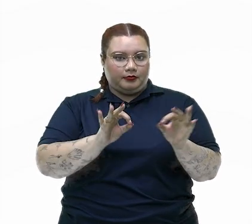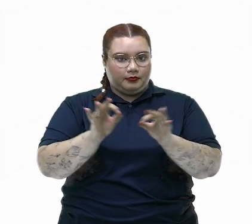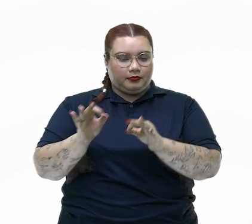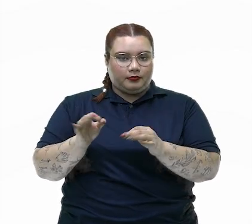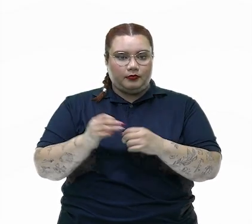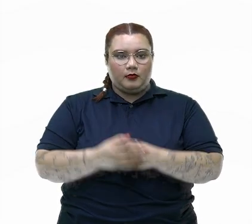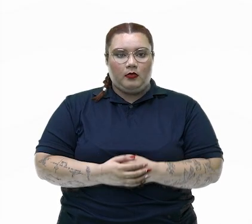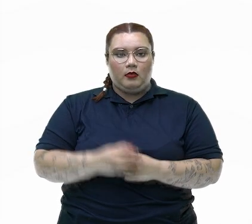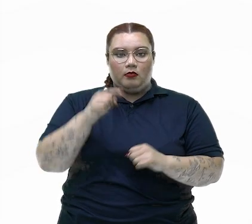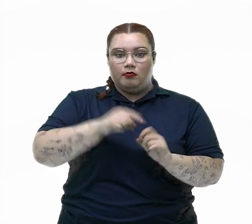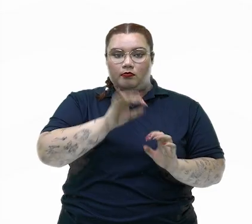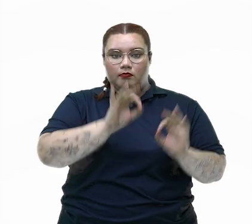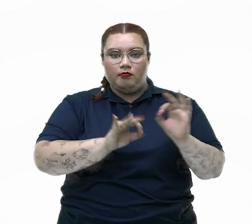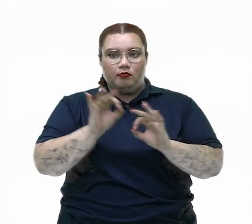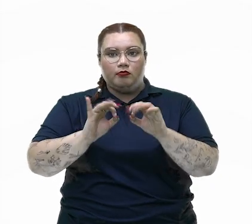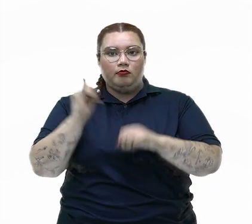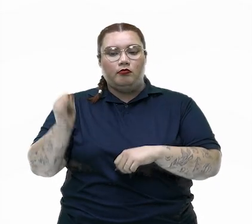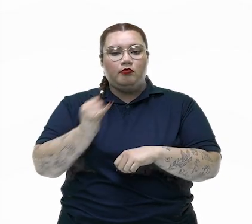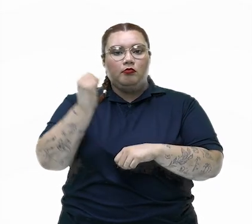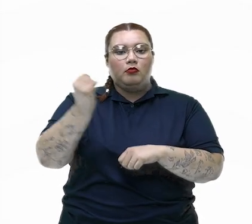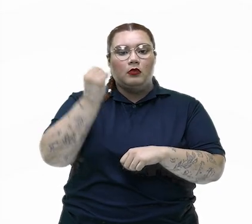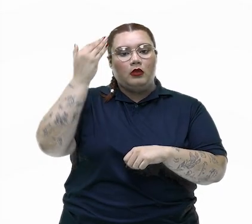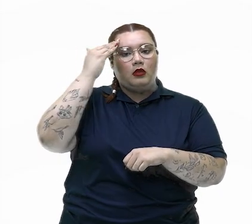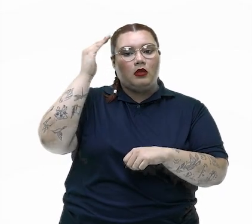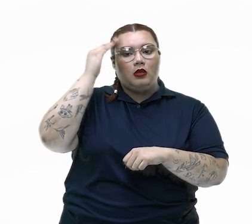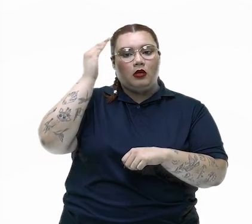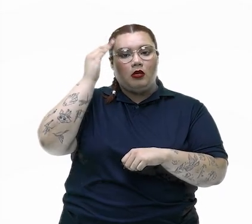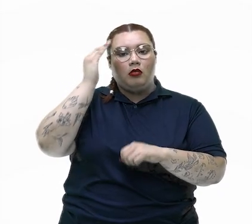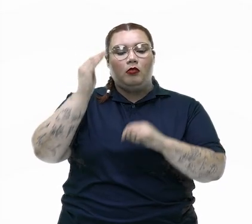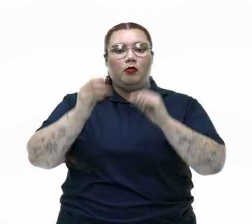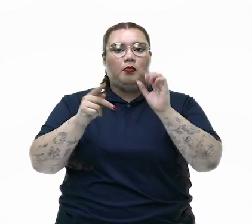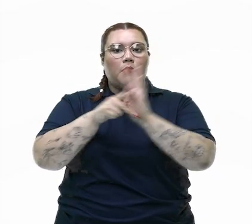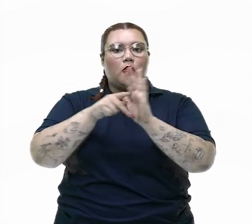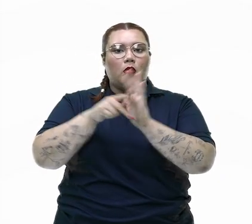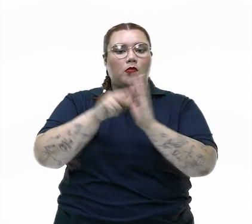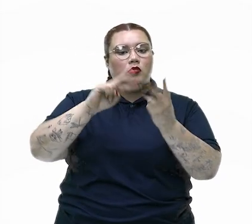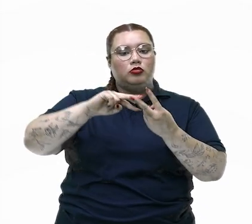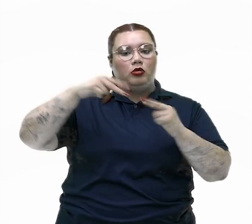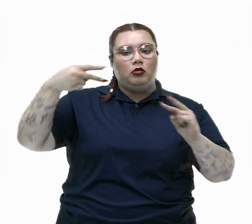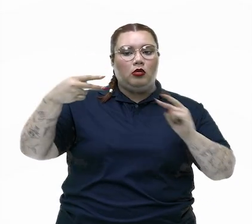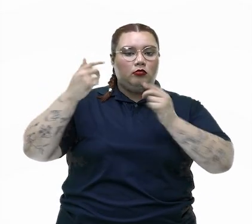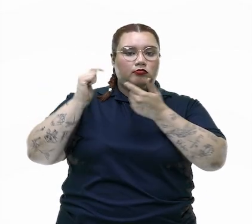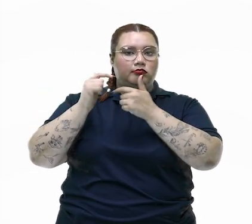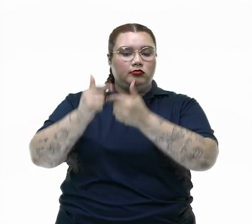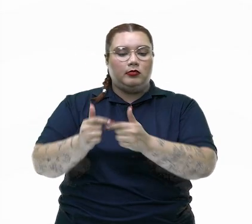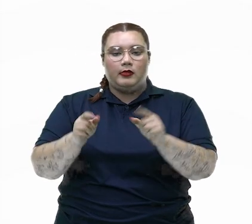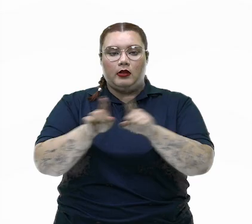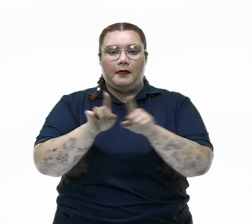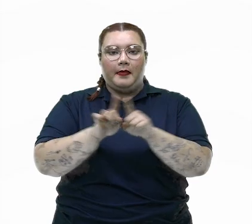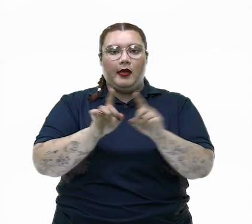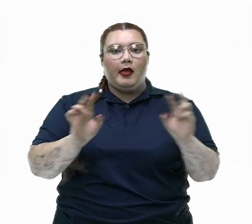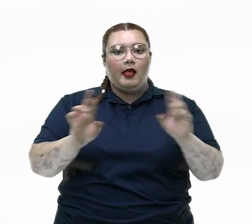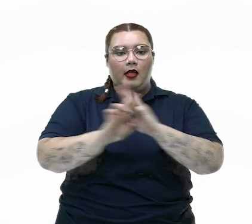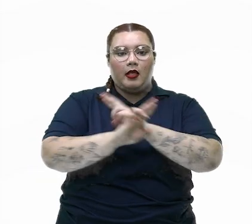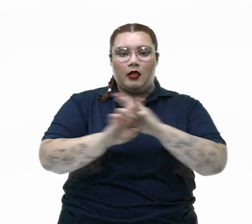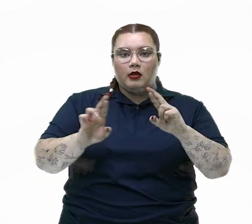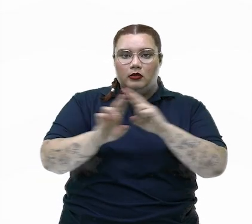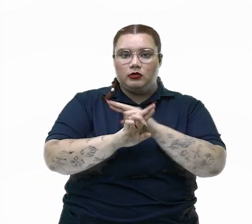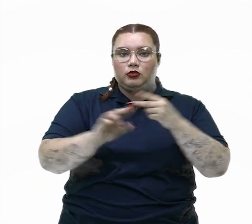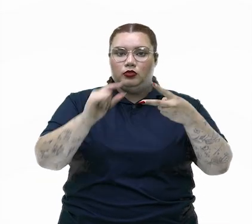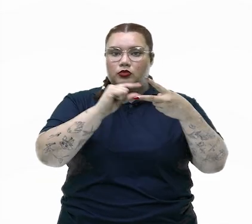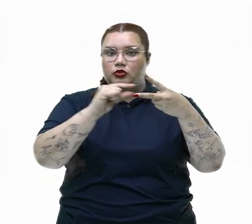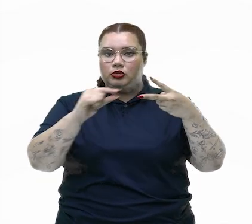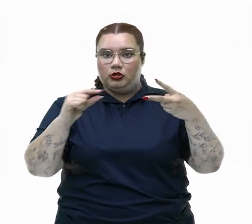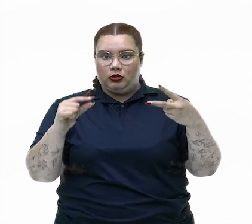também. Este processo é importante para entender a herança genética e as relações entre os